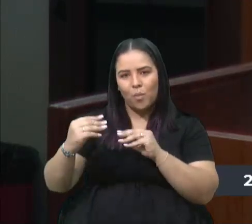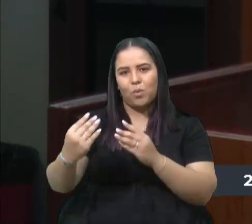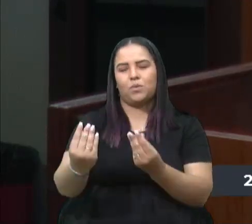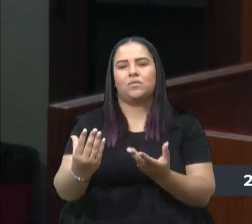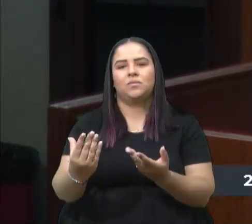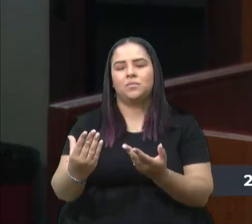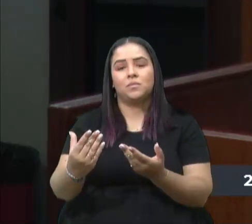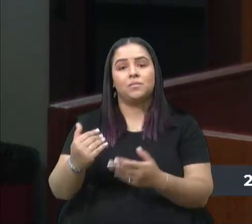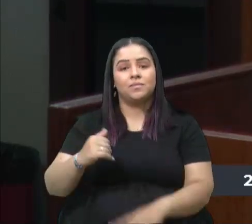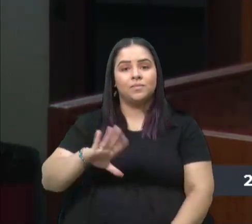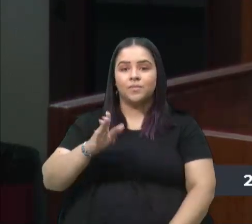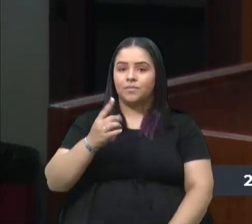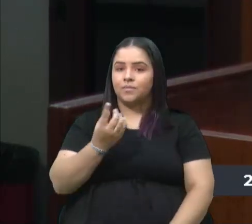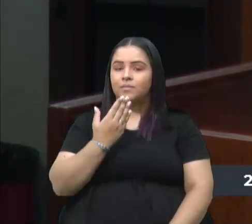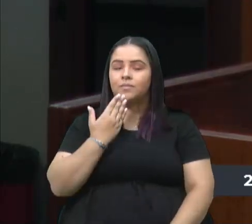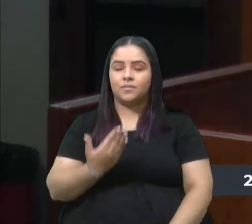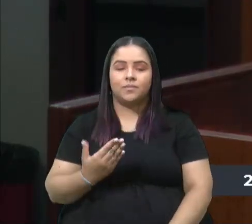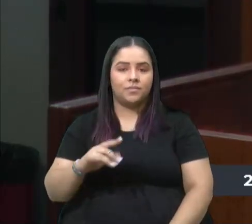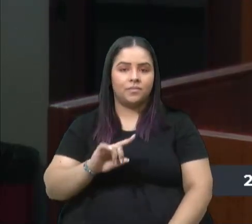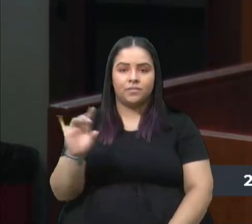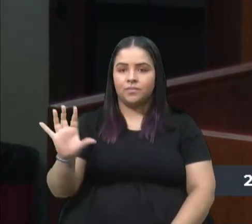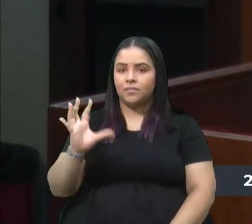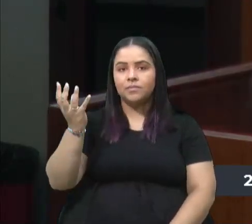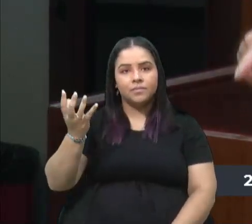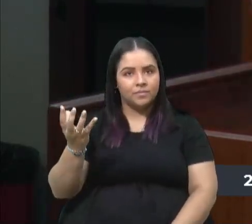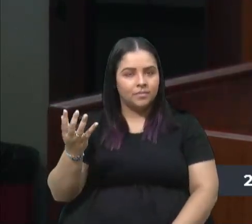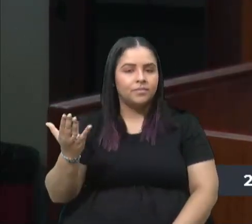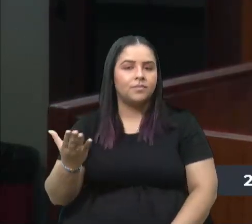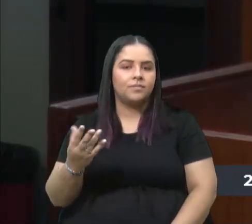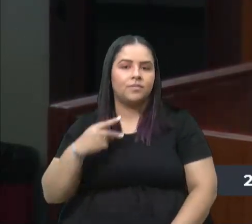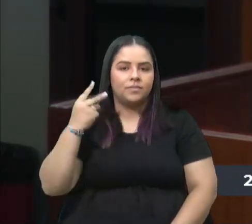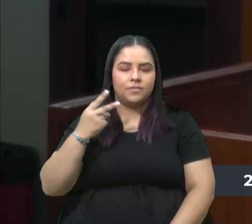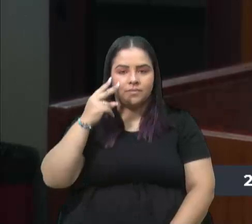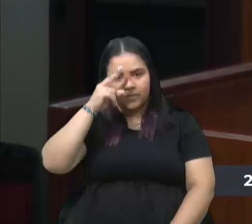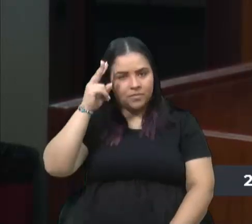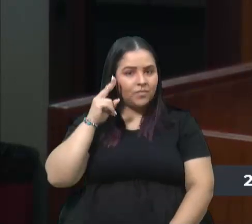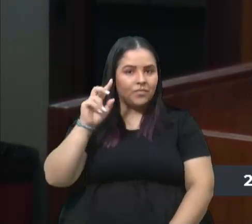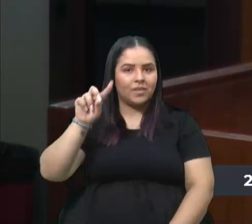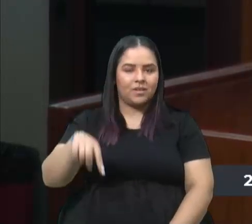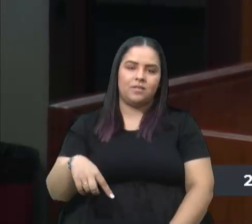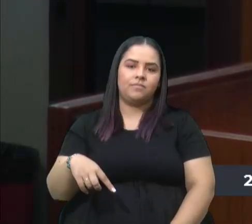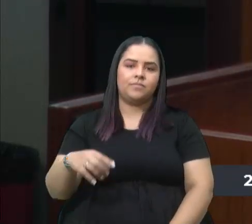que não está acontecendo e não vai acontecer pelo jeito, vereador Velocino, que é a balança.